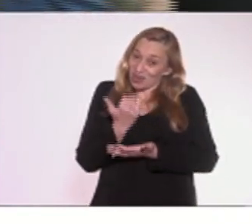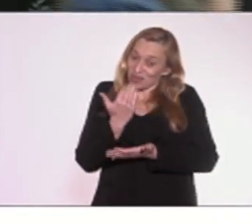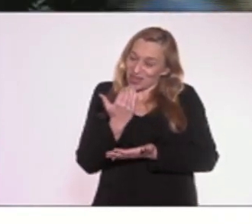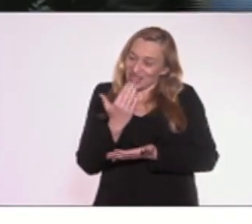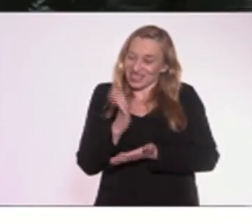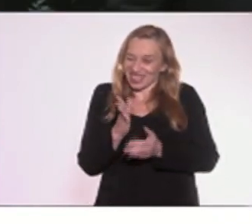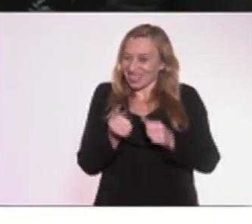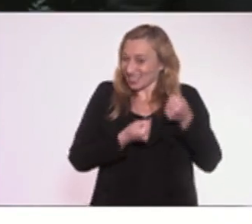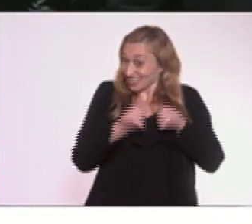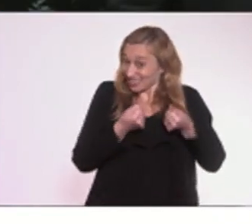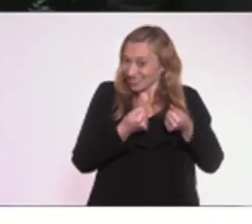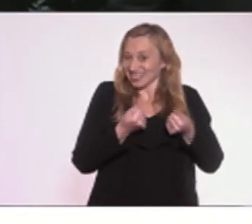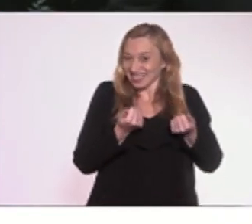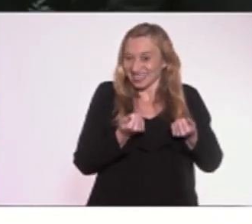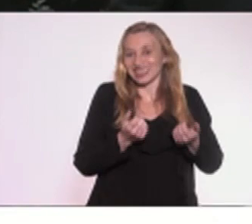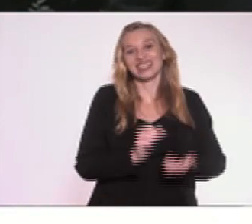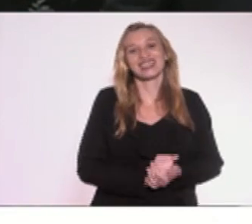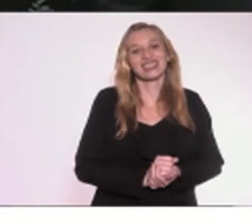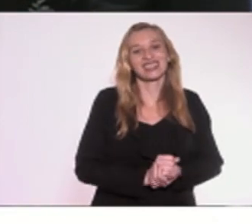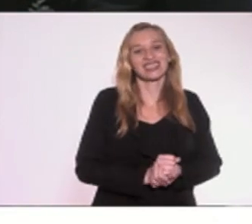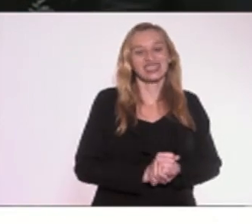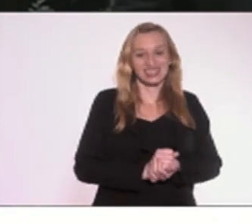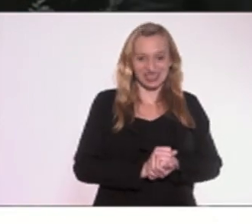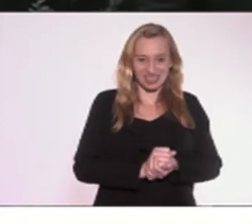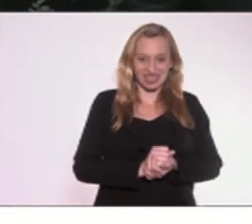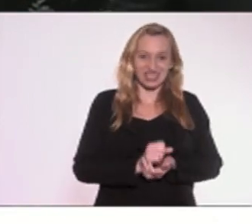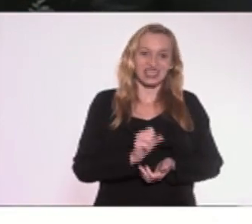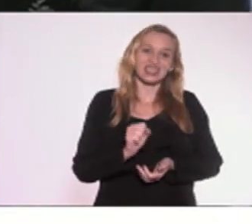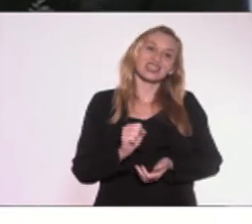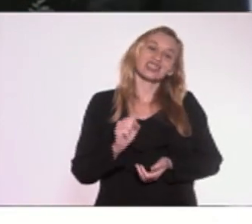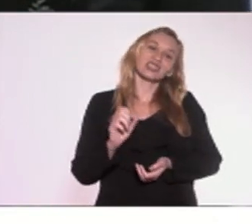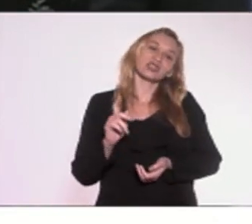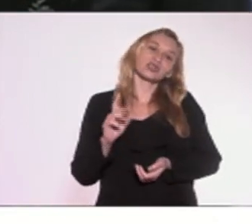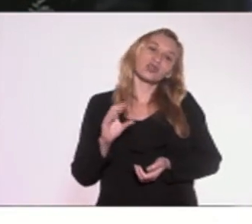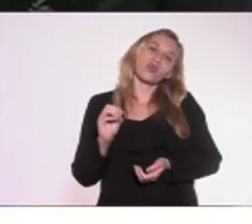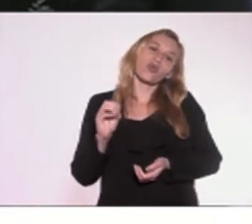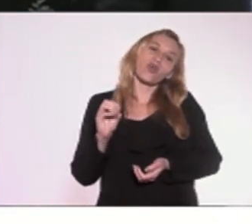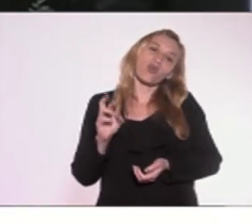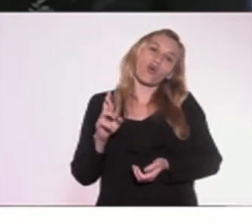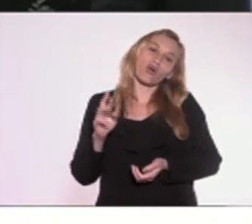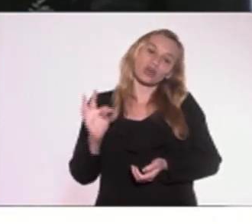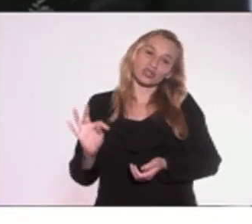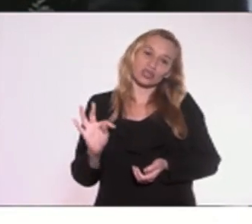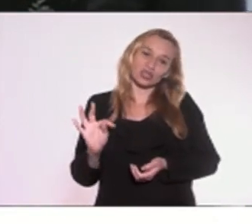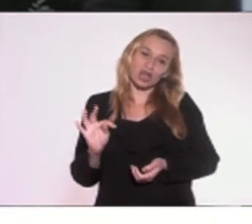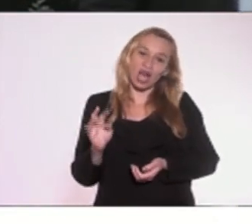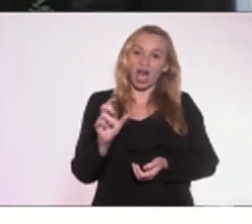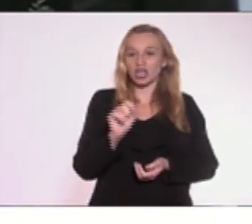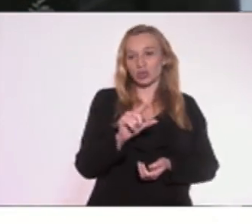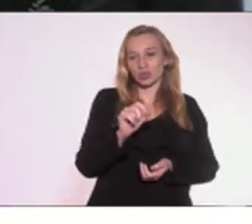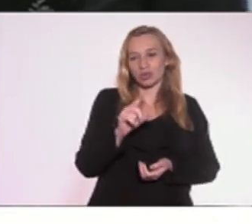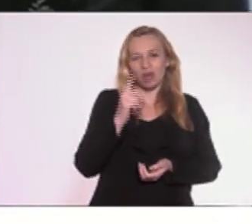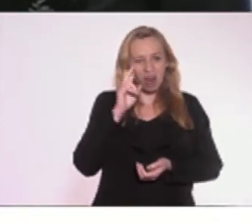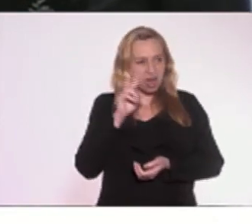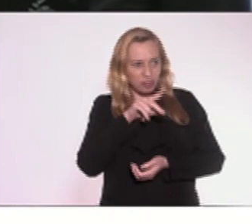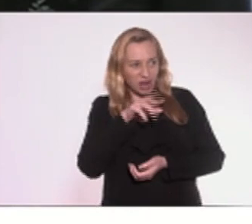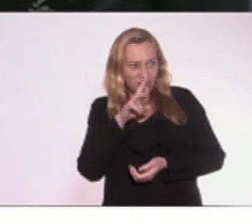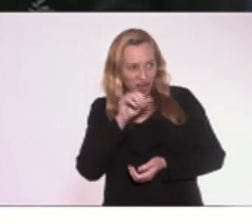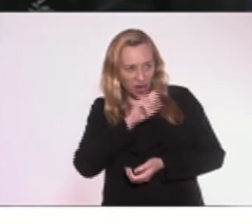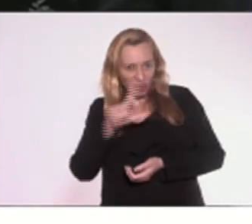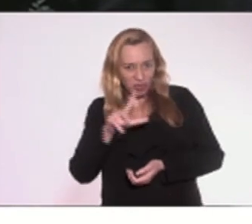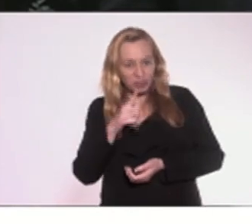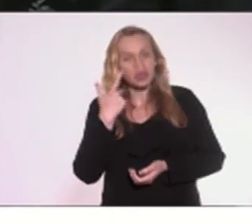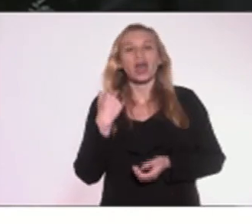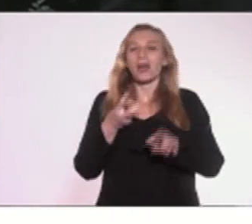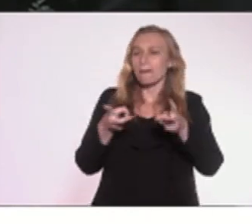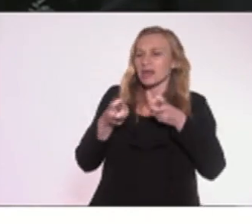carrinho, Escort Hobby, azul. Lembra disso, Rafael? Aí nós percebemos,